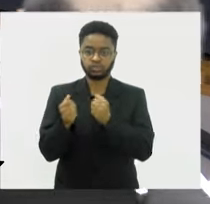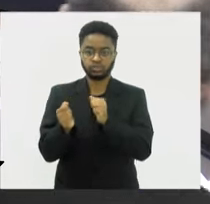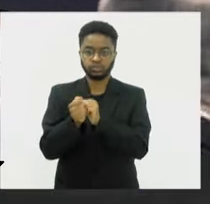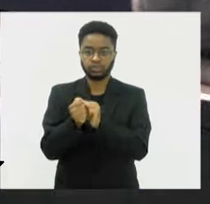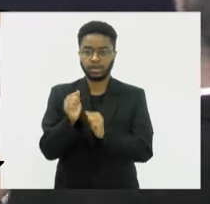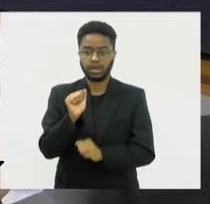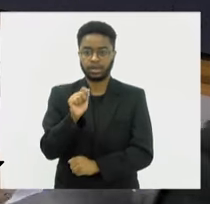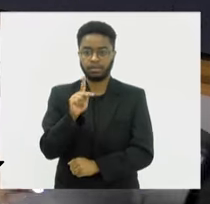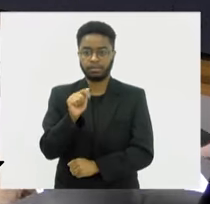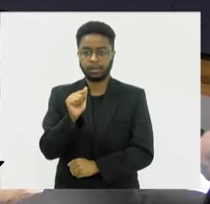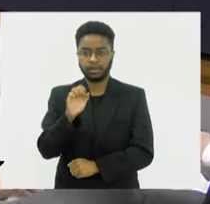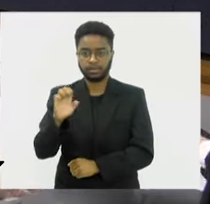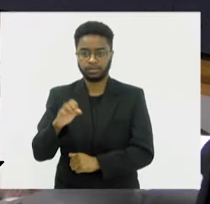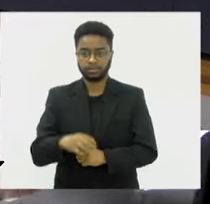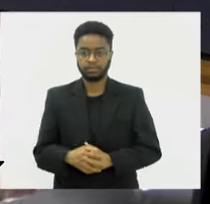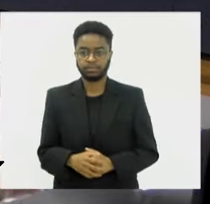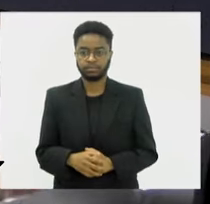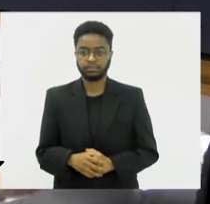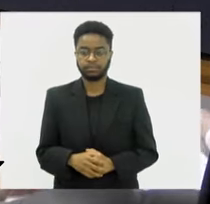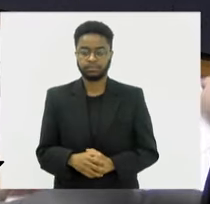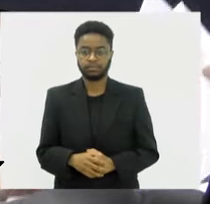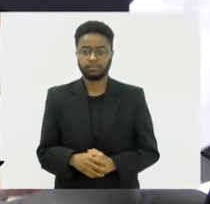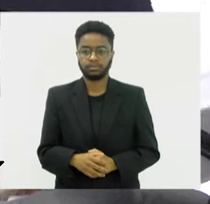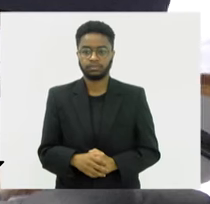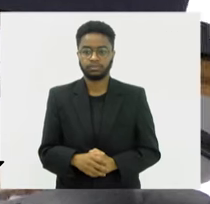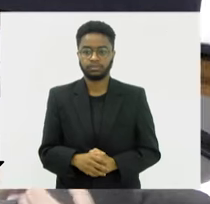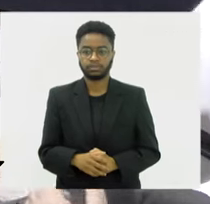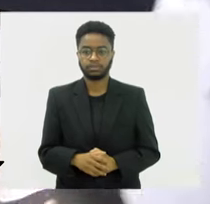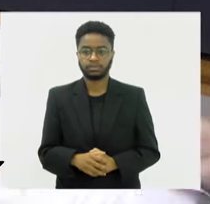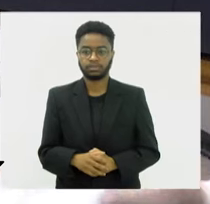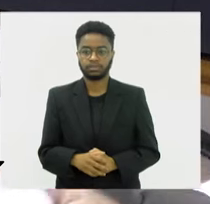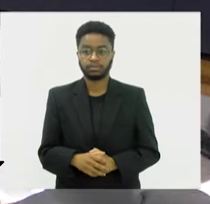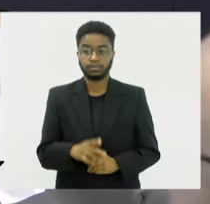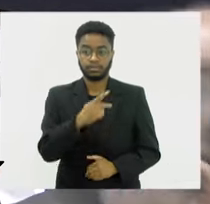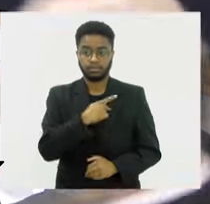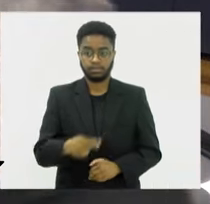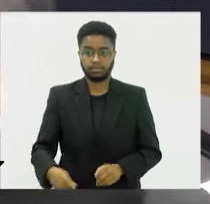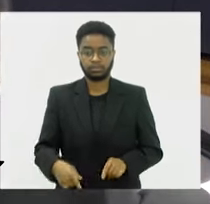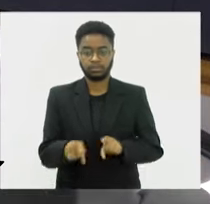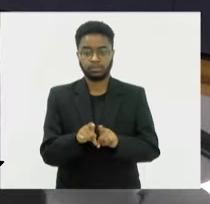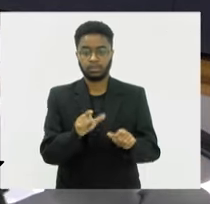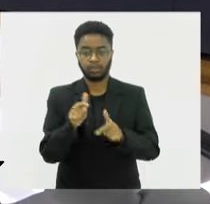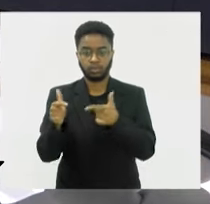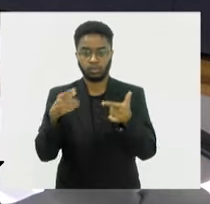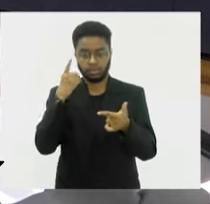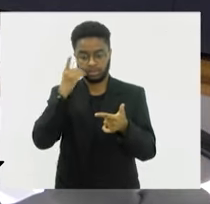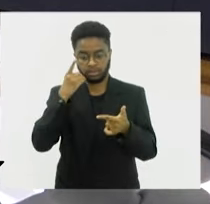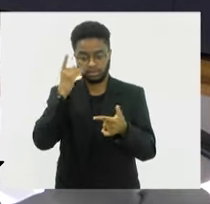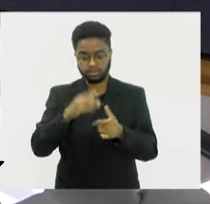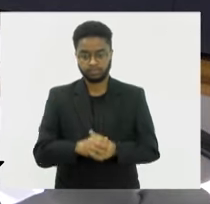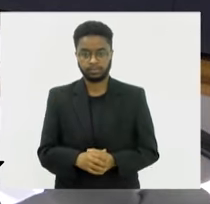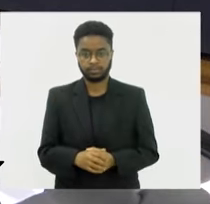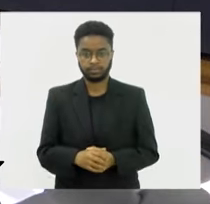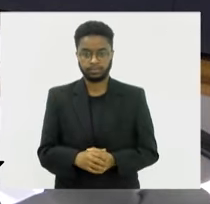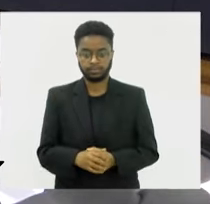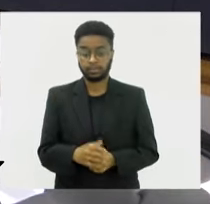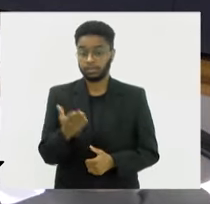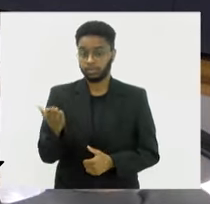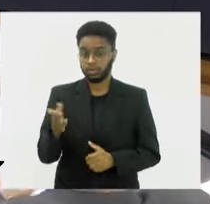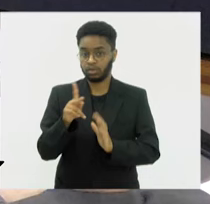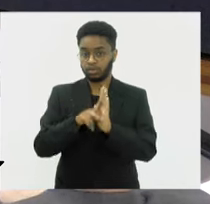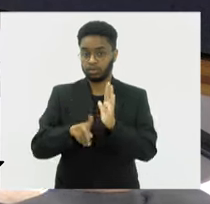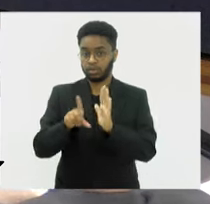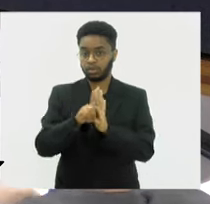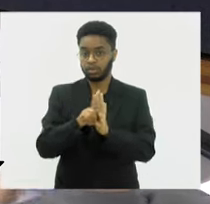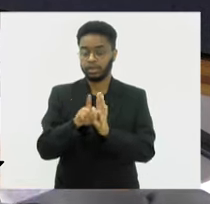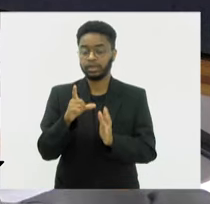Legítimo. Ok. Presidente e demais colegas da casa, bom, esse projeto de lei, ele